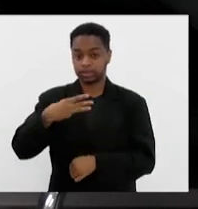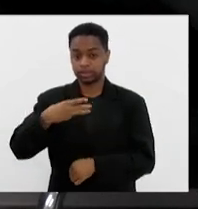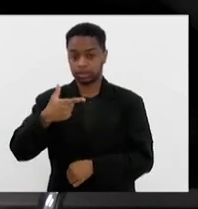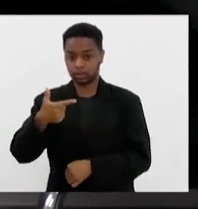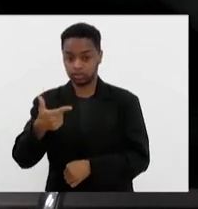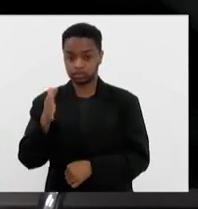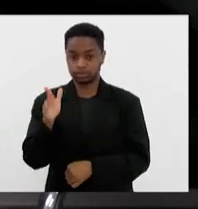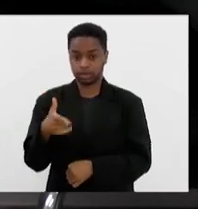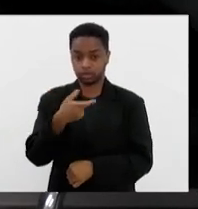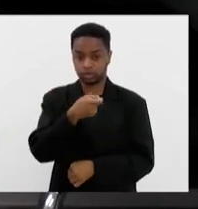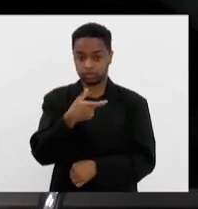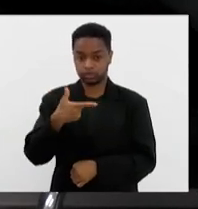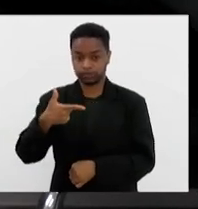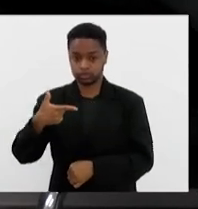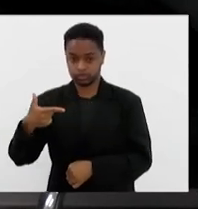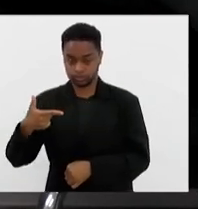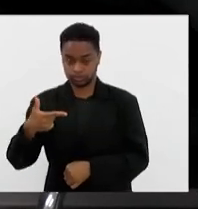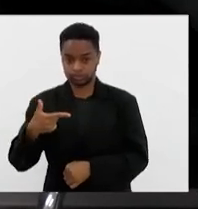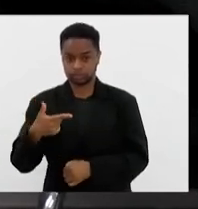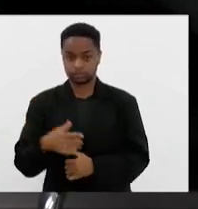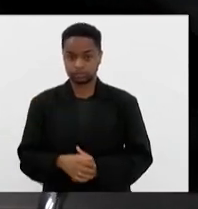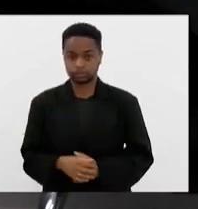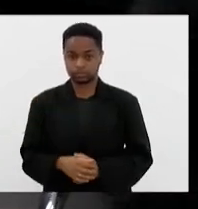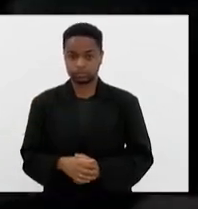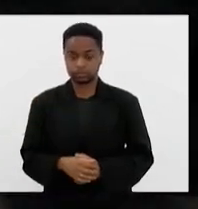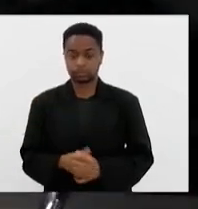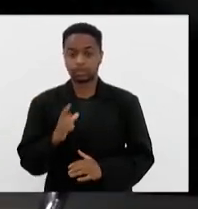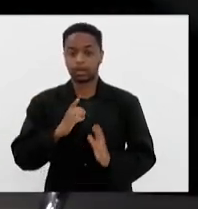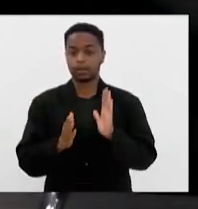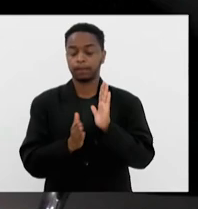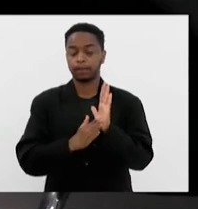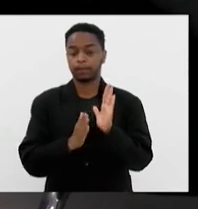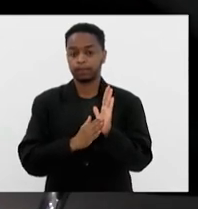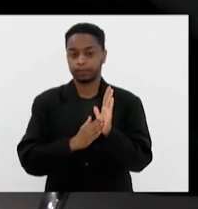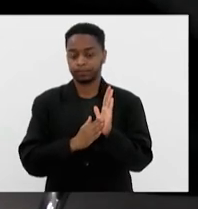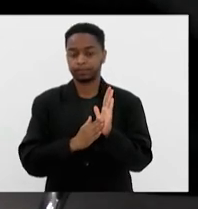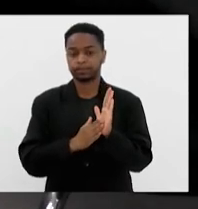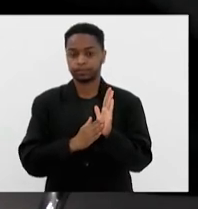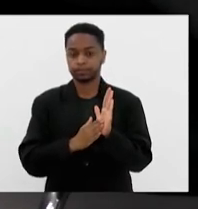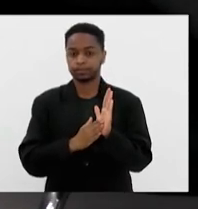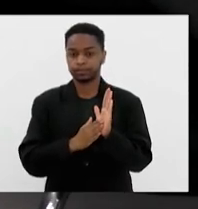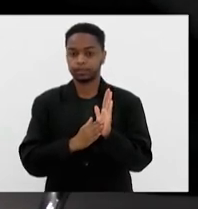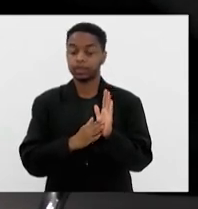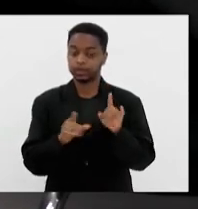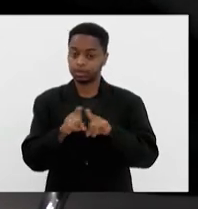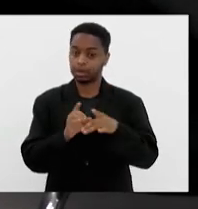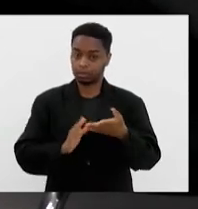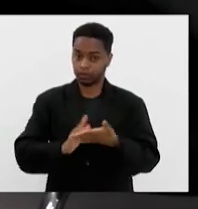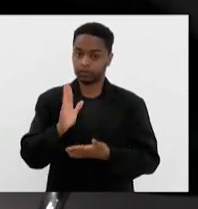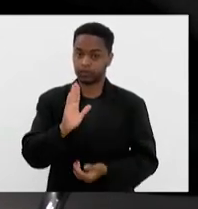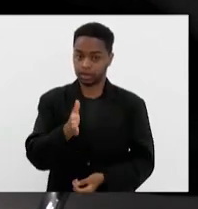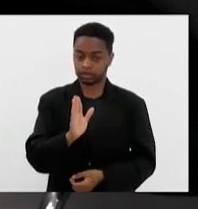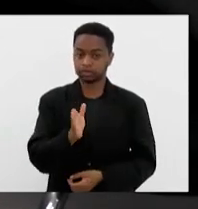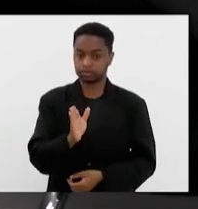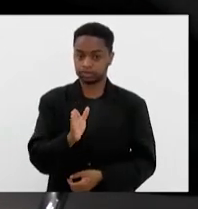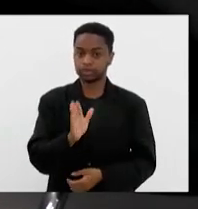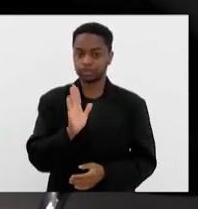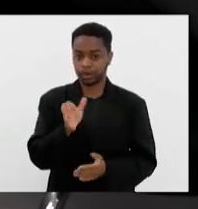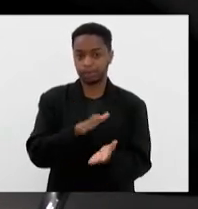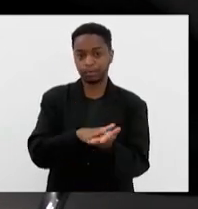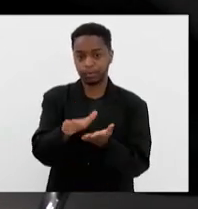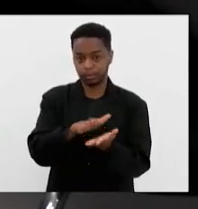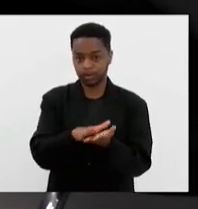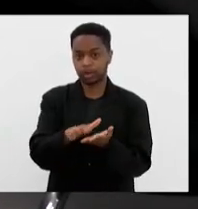de 2022 propôs, e ela está aprovada, ela foi publicada